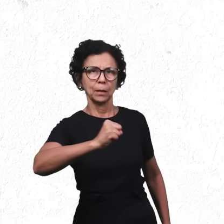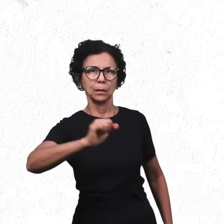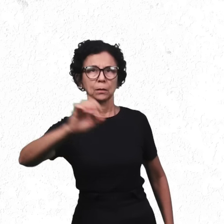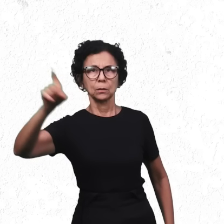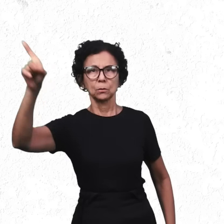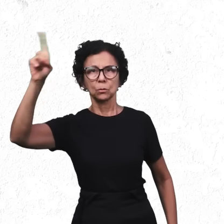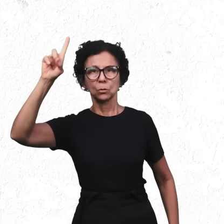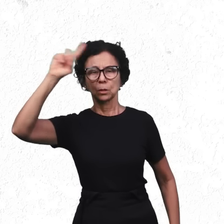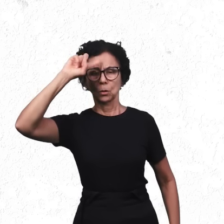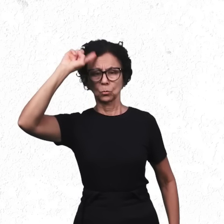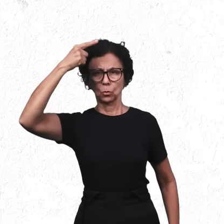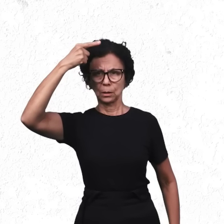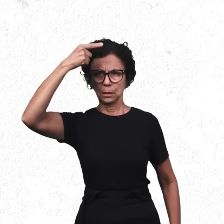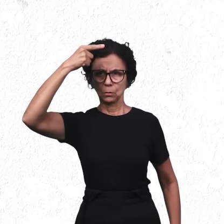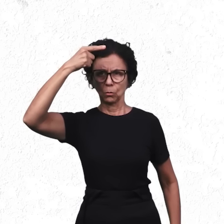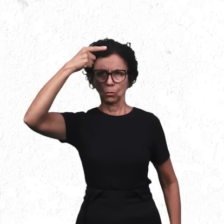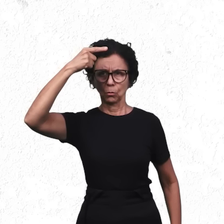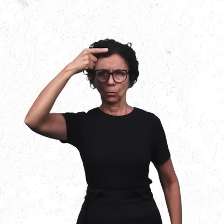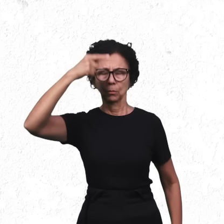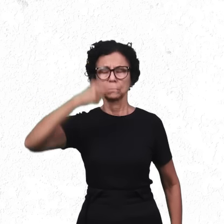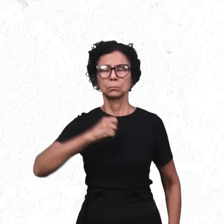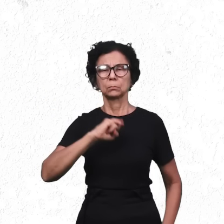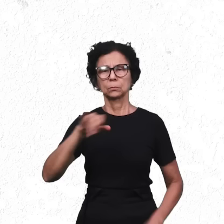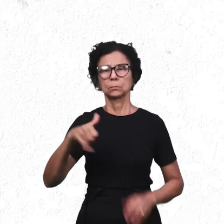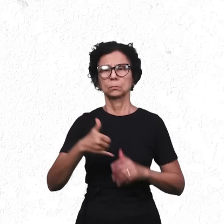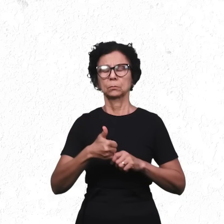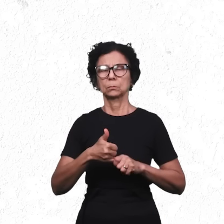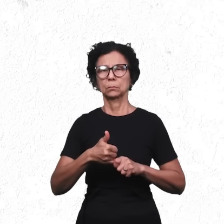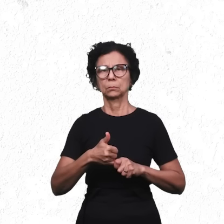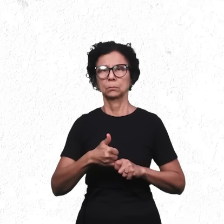Israel. Josué 40,